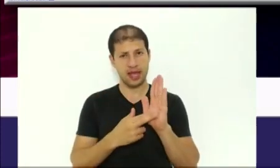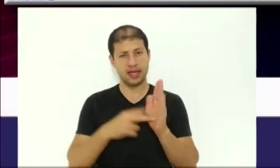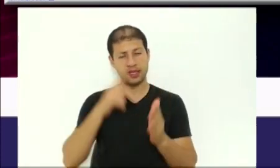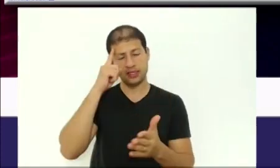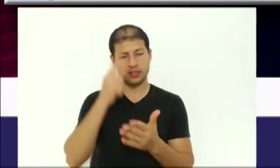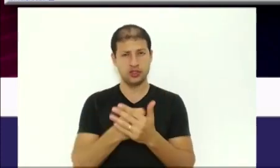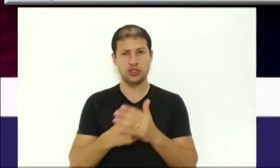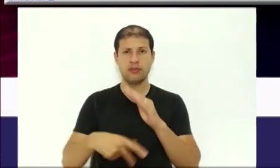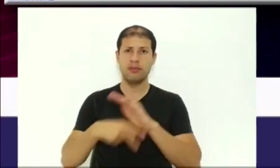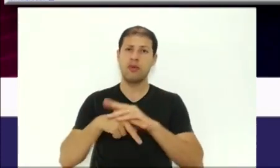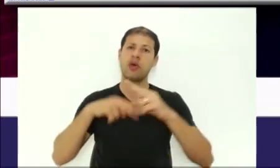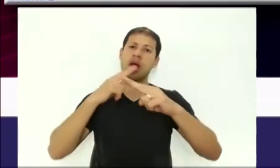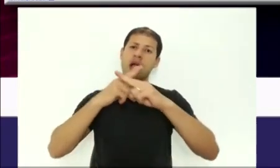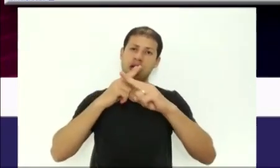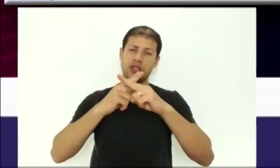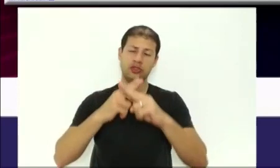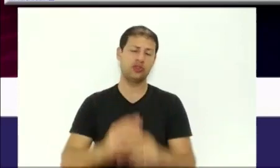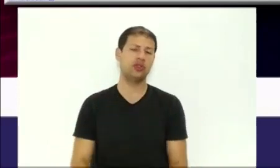Caixa Econômica Federal.